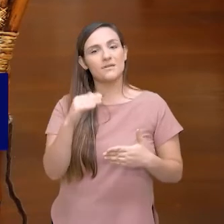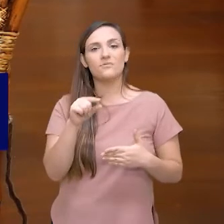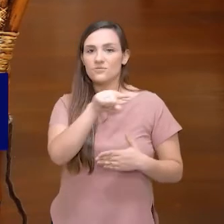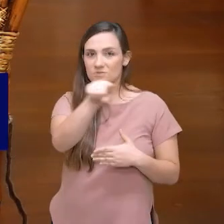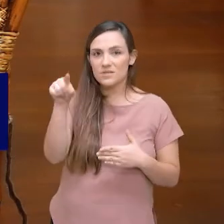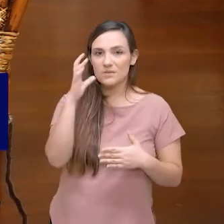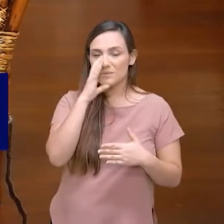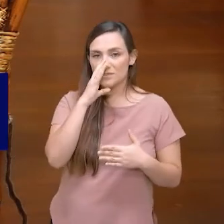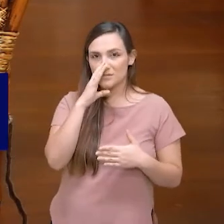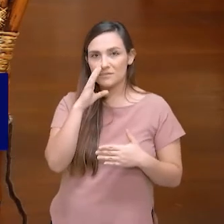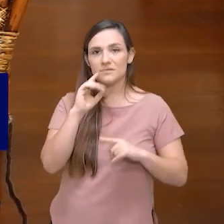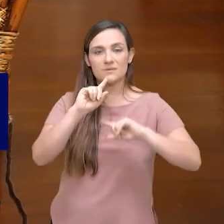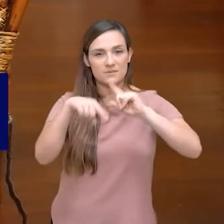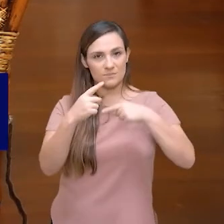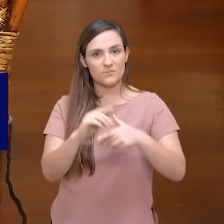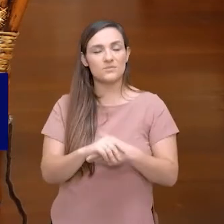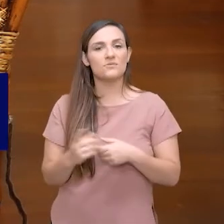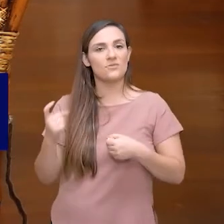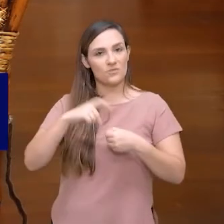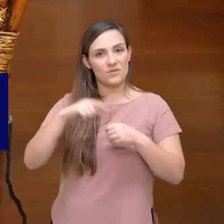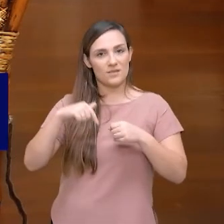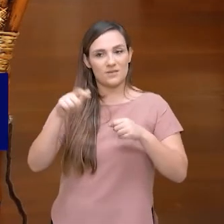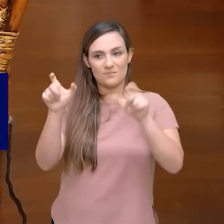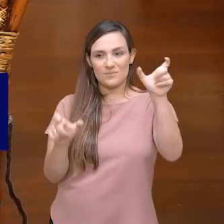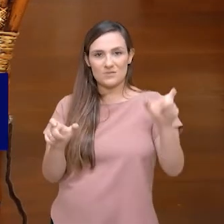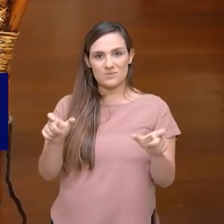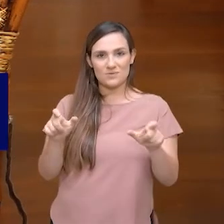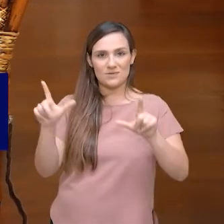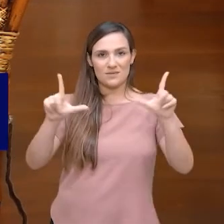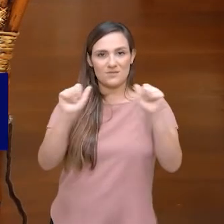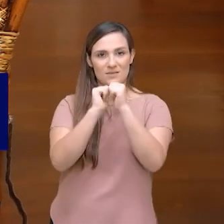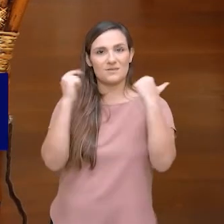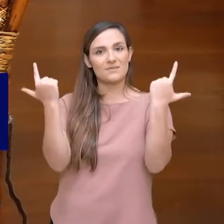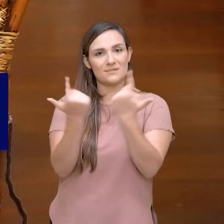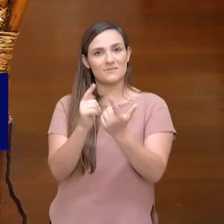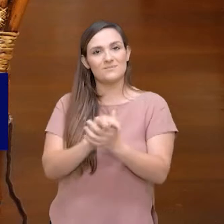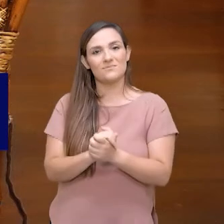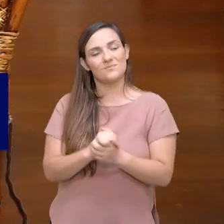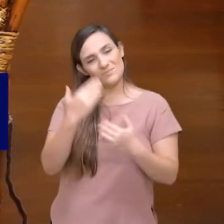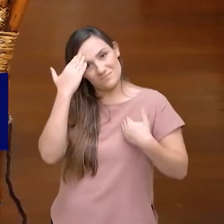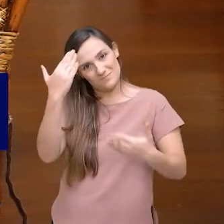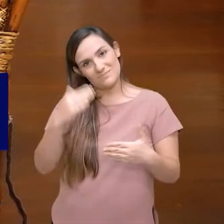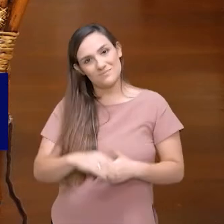próxima oportunidade com personalidades na TV da Assembleia Legislativa. Muito obrigado.